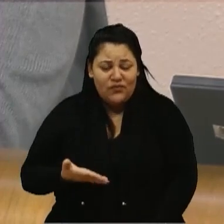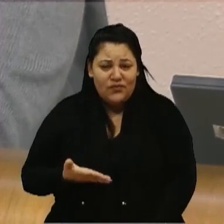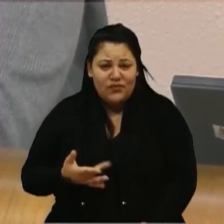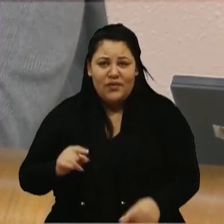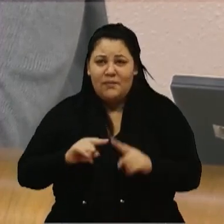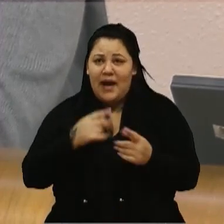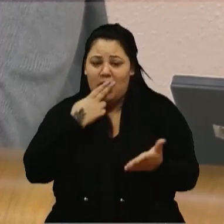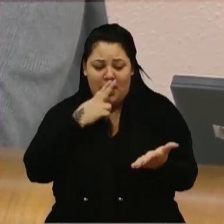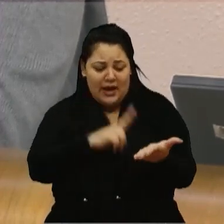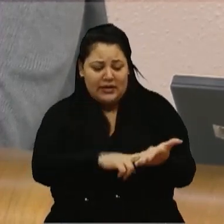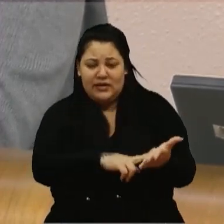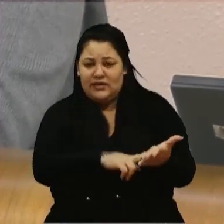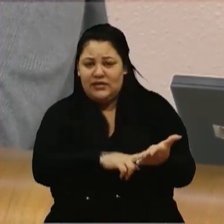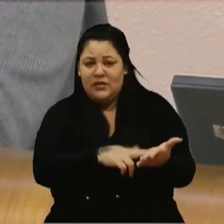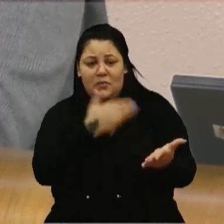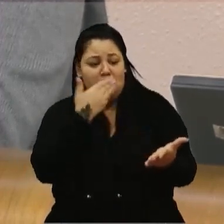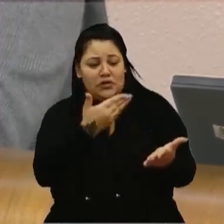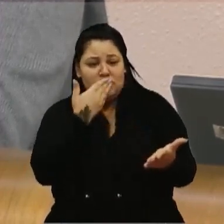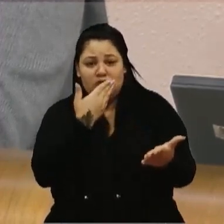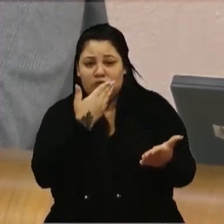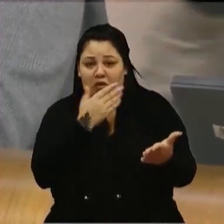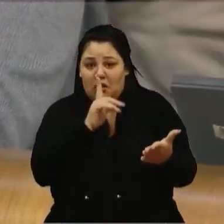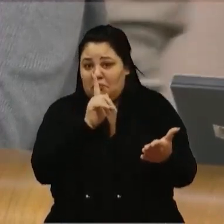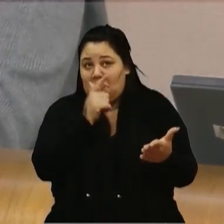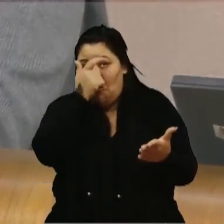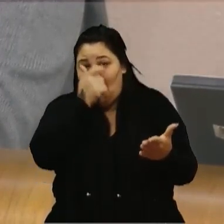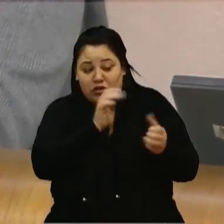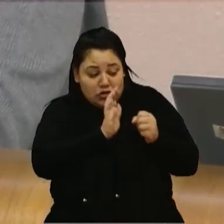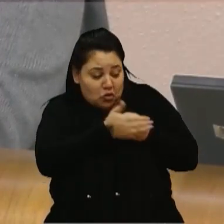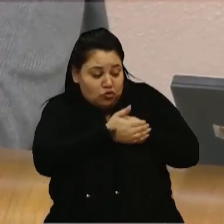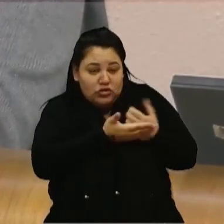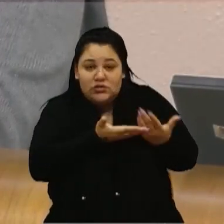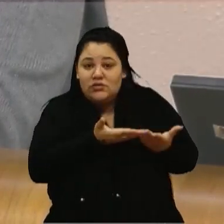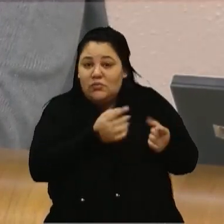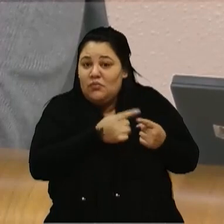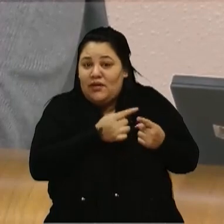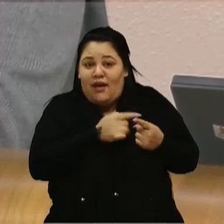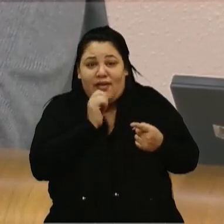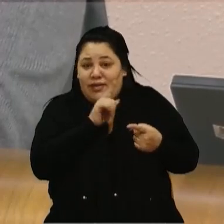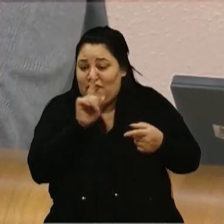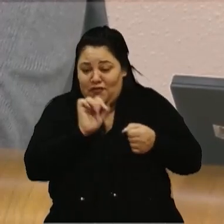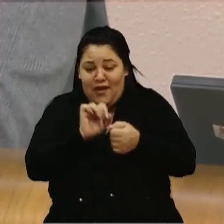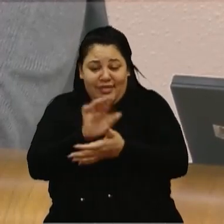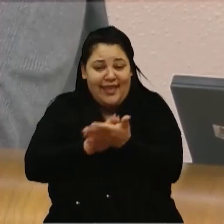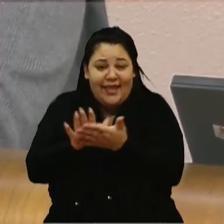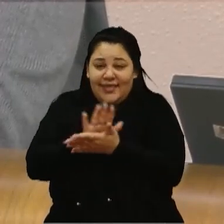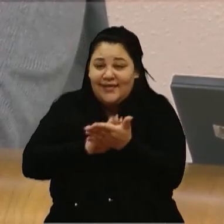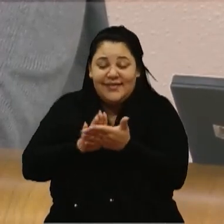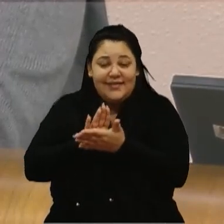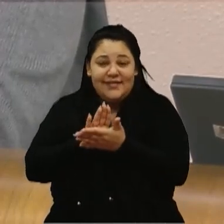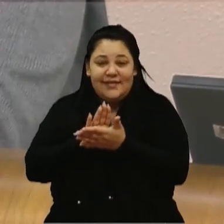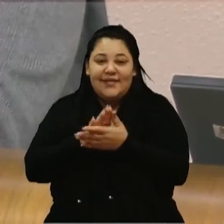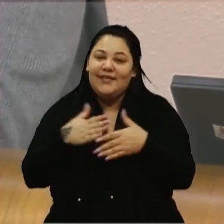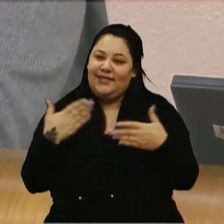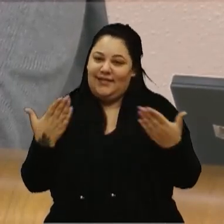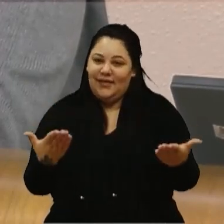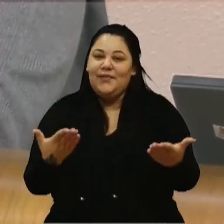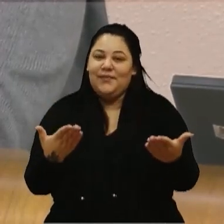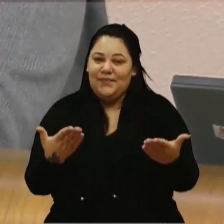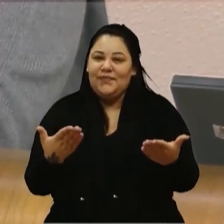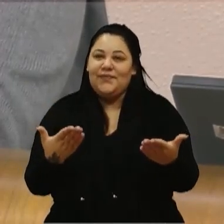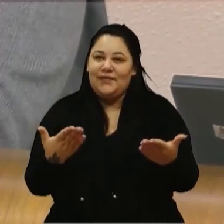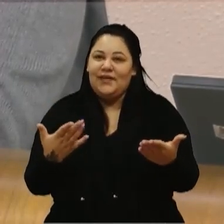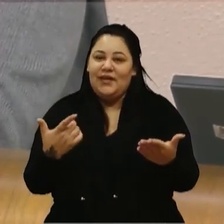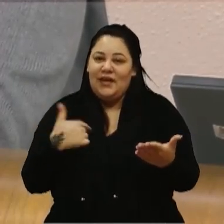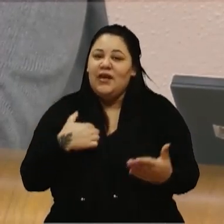cartas reivindicatórias estão guardadas não sei aonde, porque não tiraram nada do papel, nada do papel. Então a gente está assim,